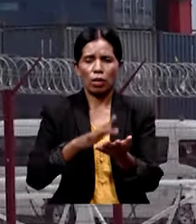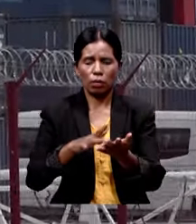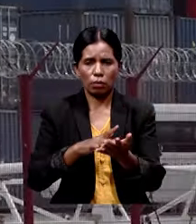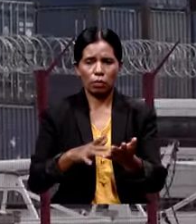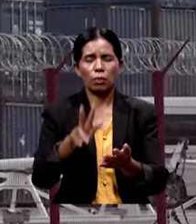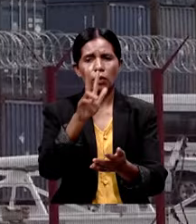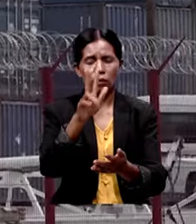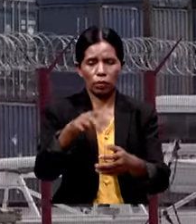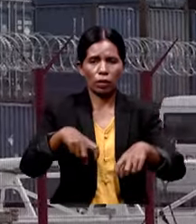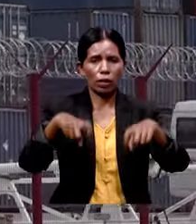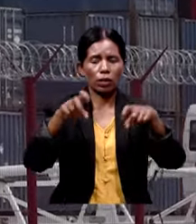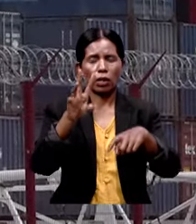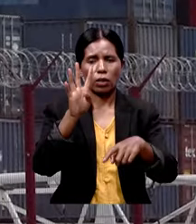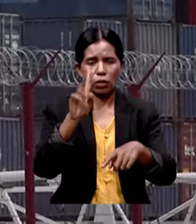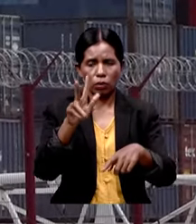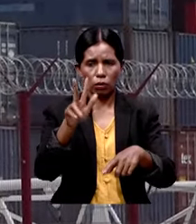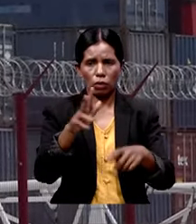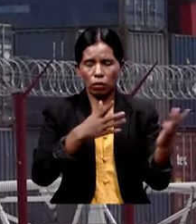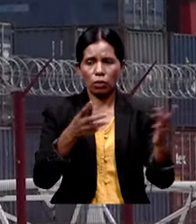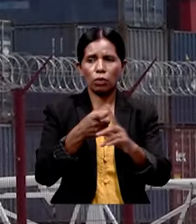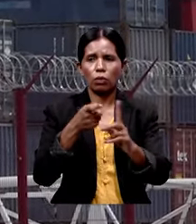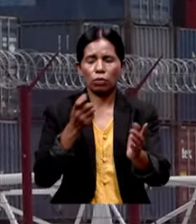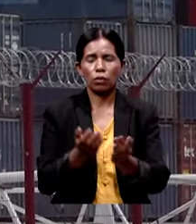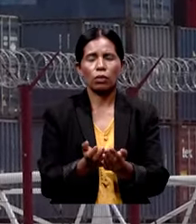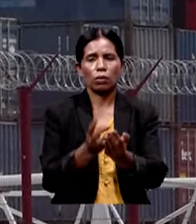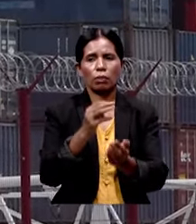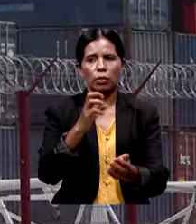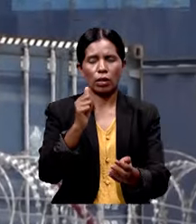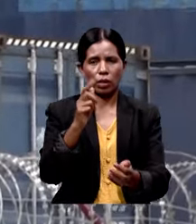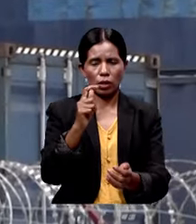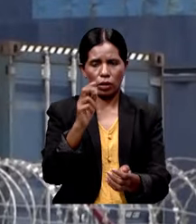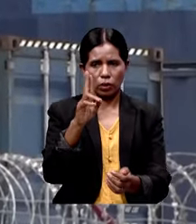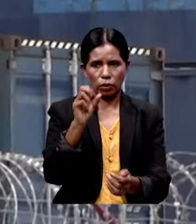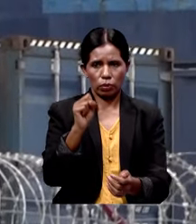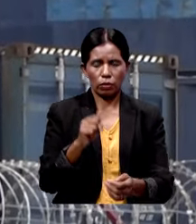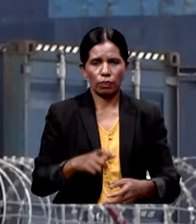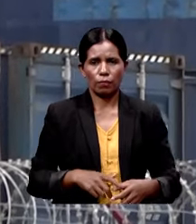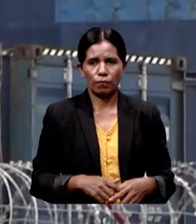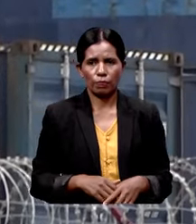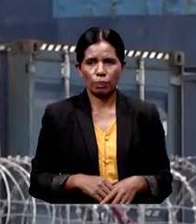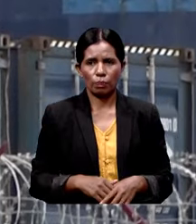Contentor Tolu, no Aimuru, que refere Tula Husi Romeratos. Celina Lopes, Dilma Suzetti, GMN.